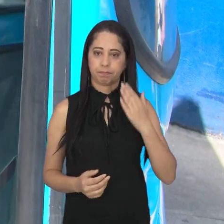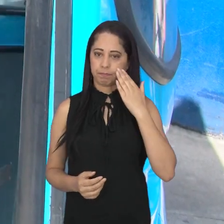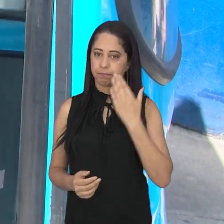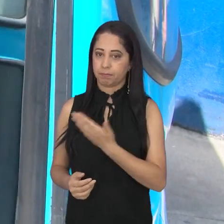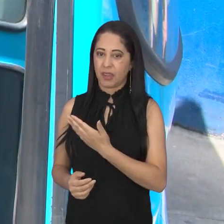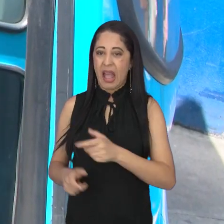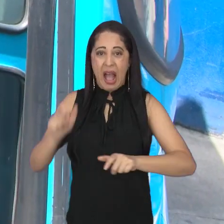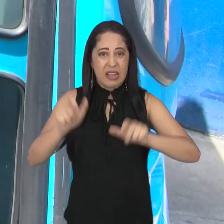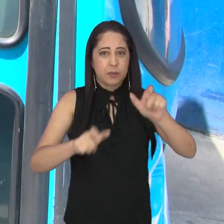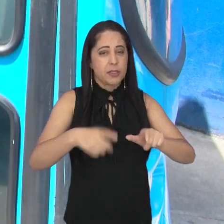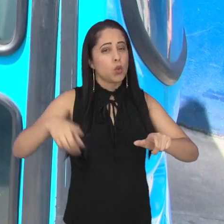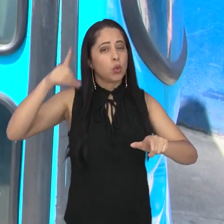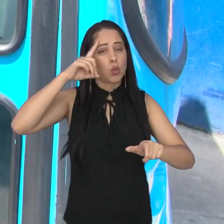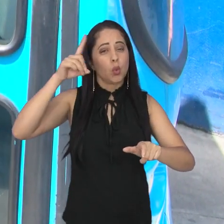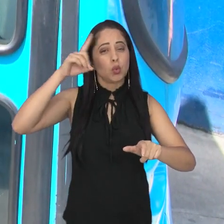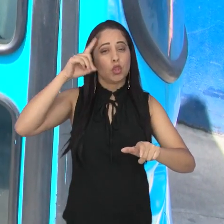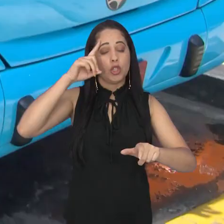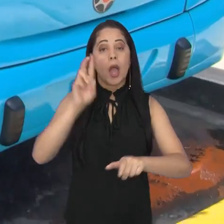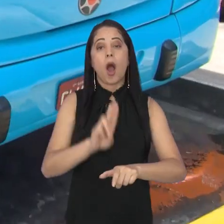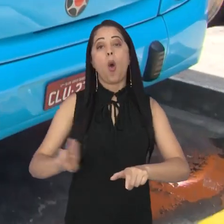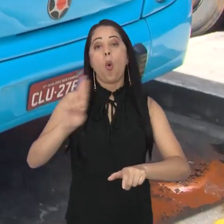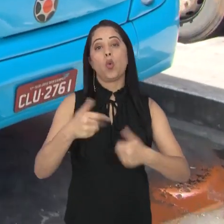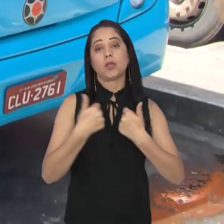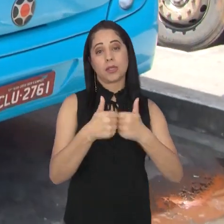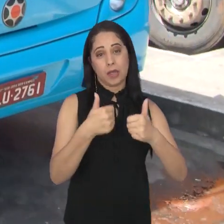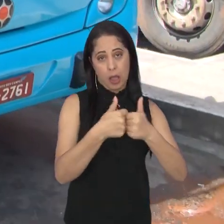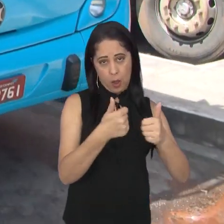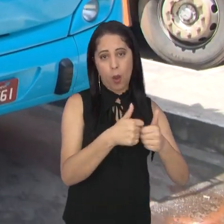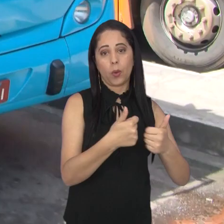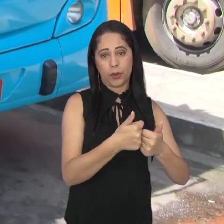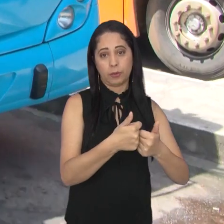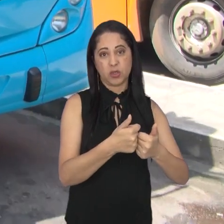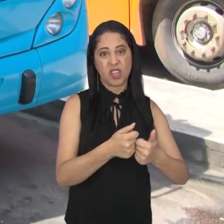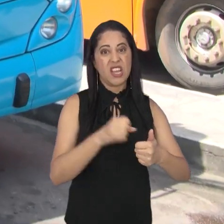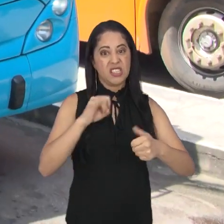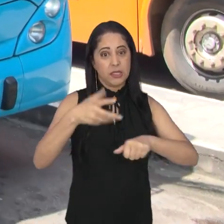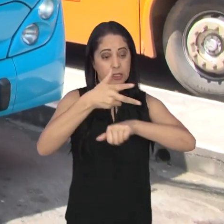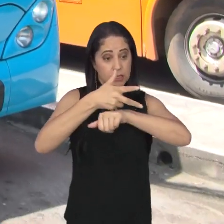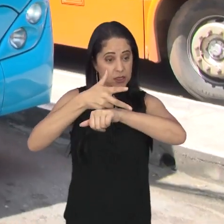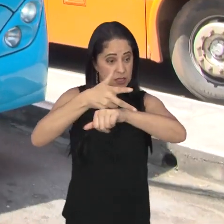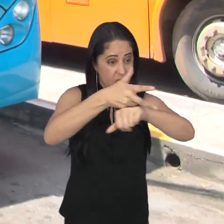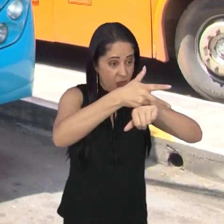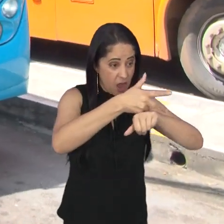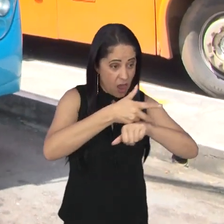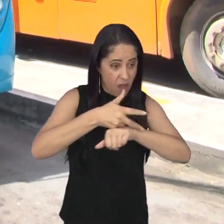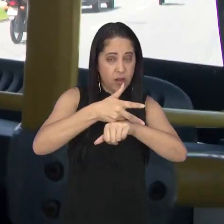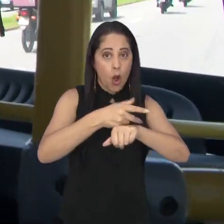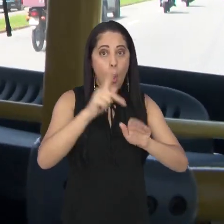Para quem usa o transporte público diariamente, a instalação das câmeras nos ônibus que trafegam